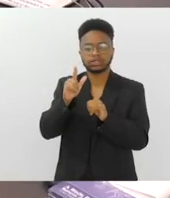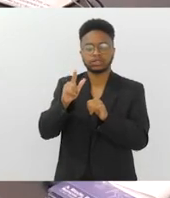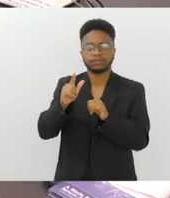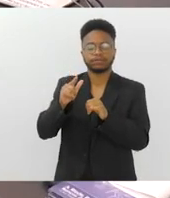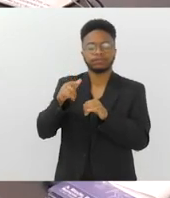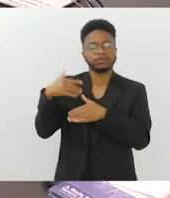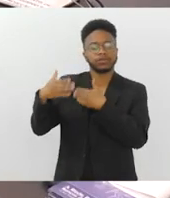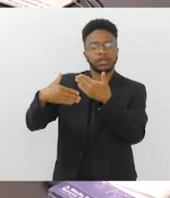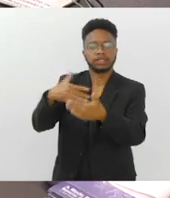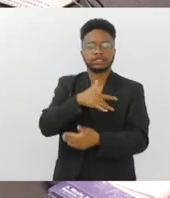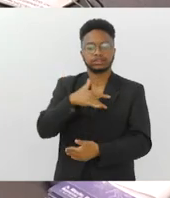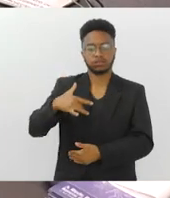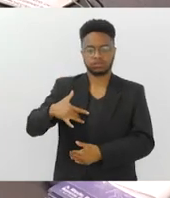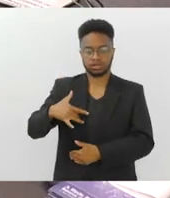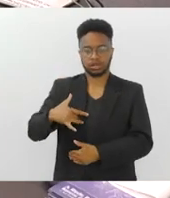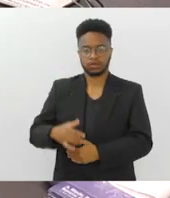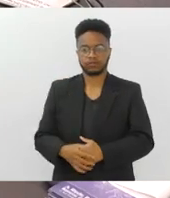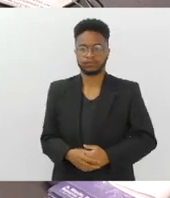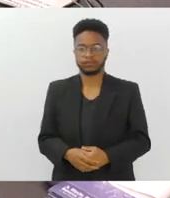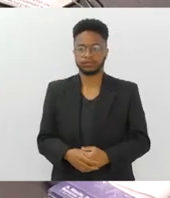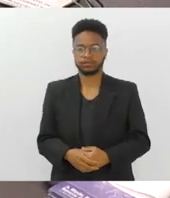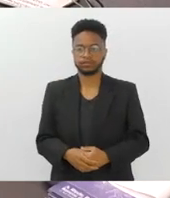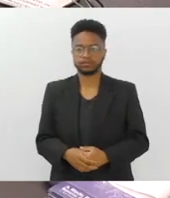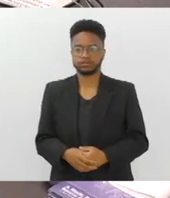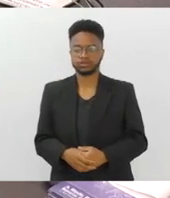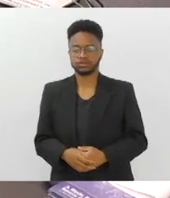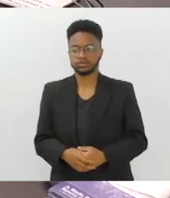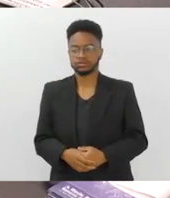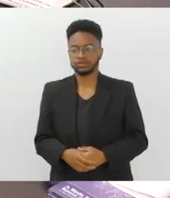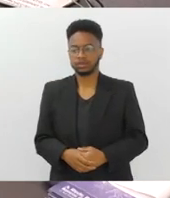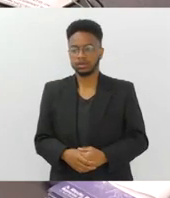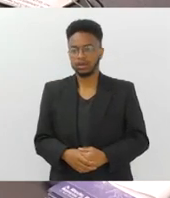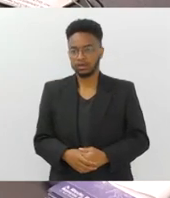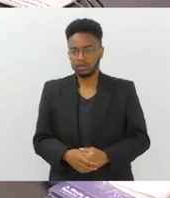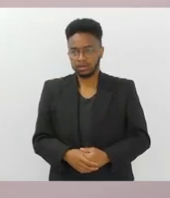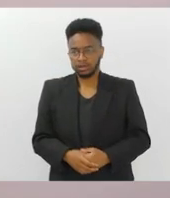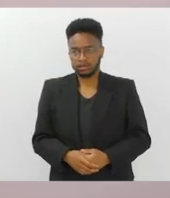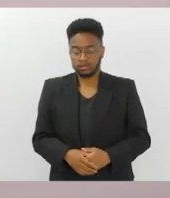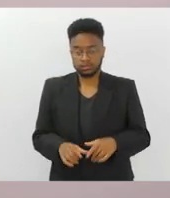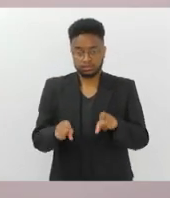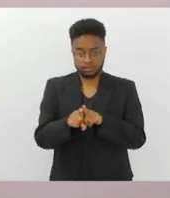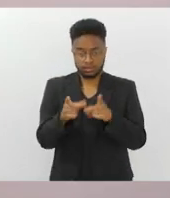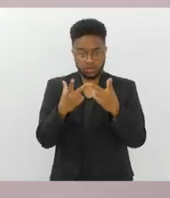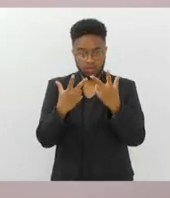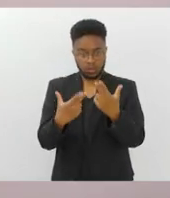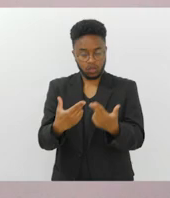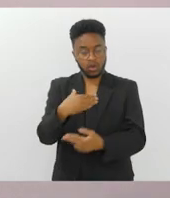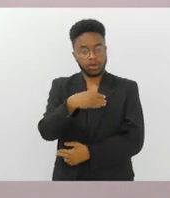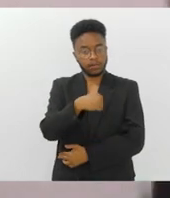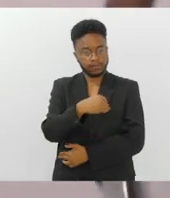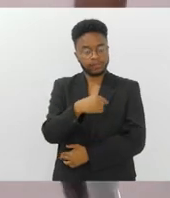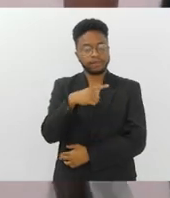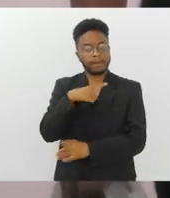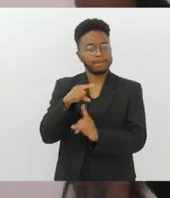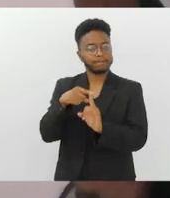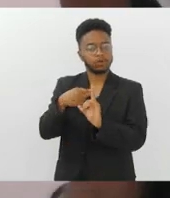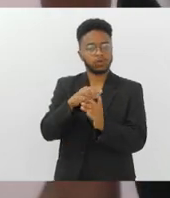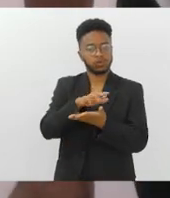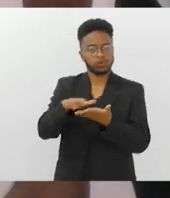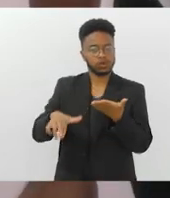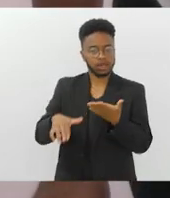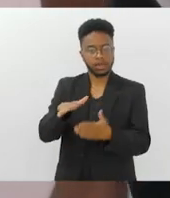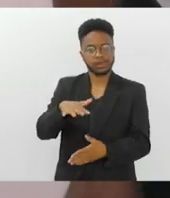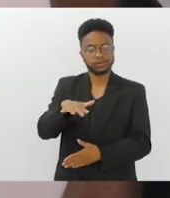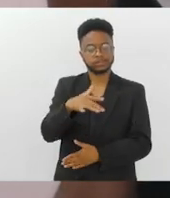desenvolvimento saudável do bebê. Da mesma forma, a amamentação traz muitos benefícios para a